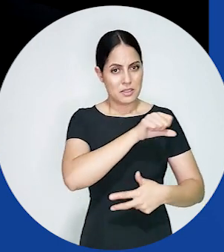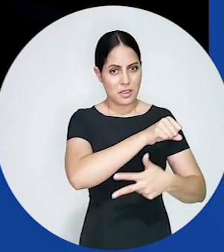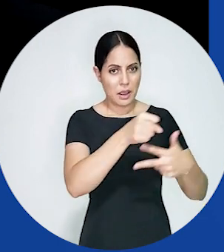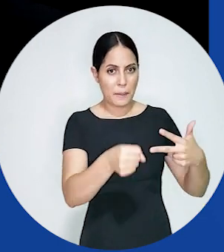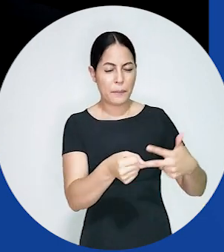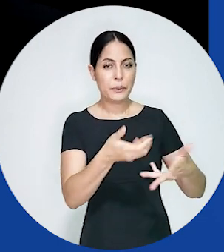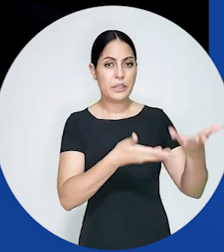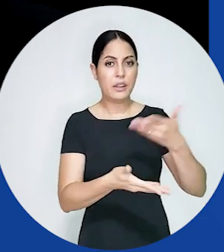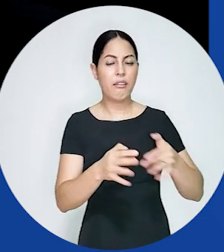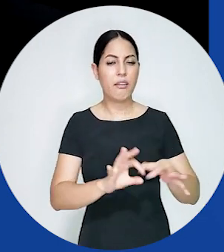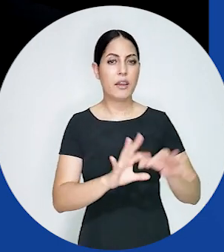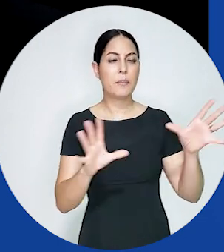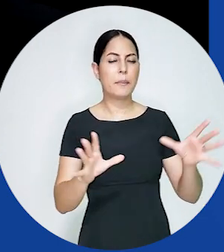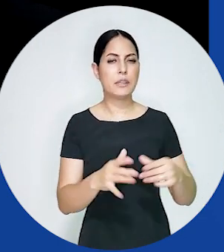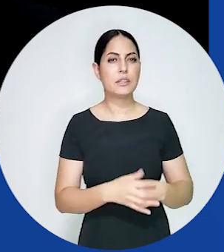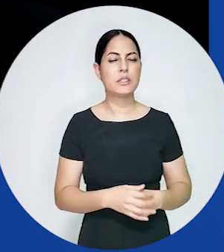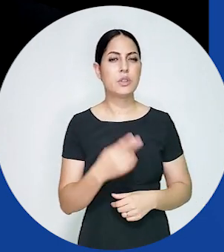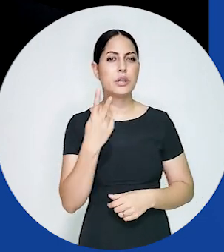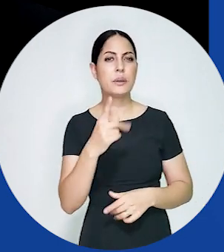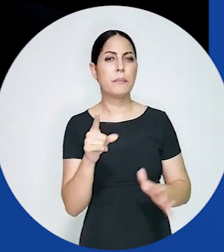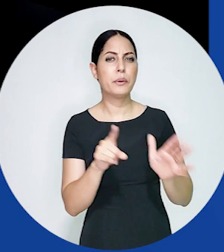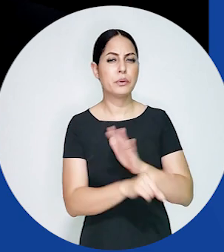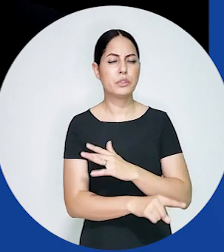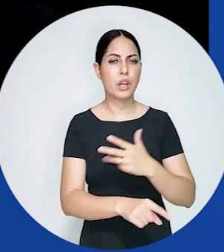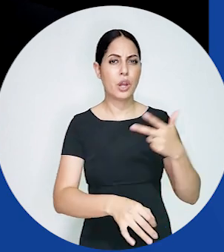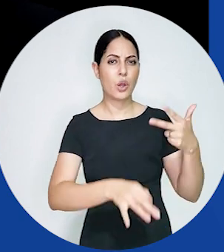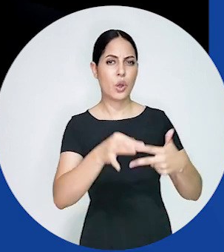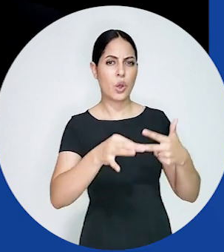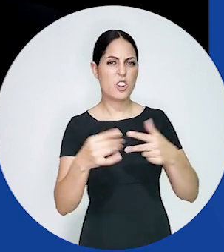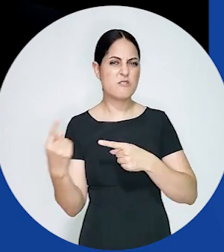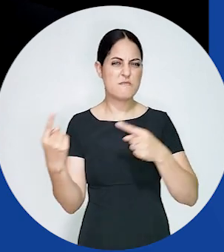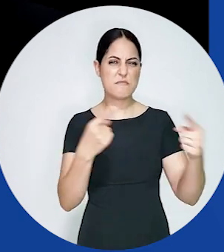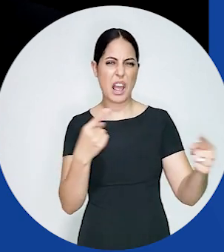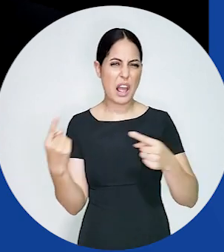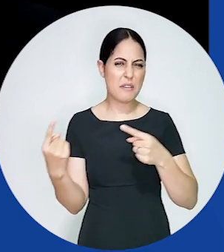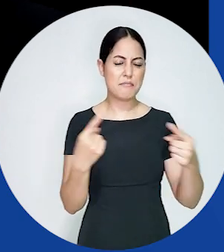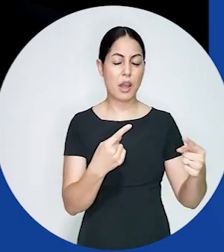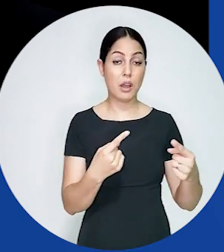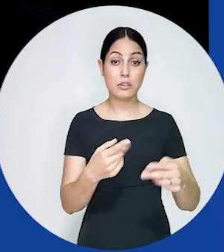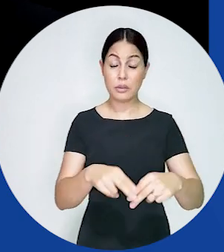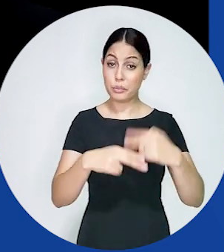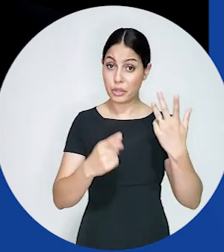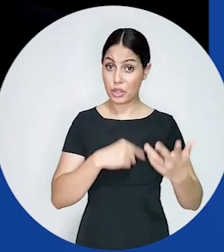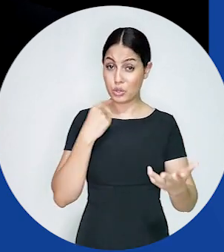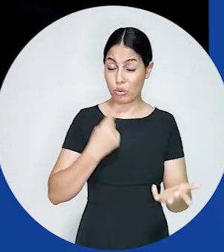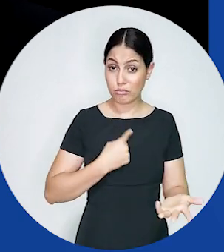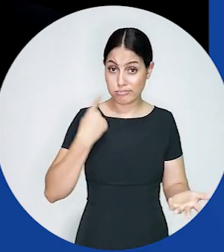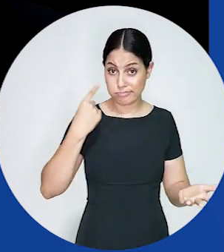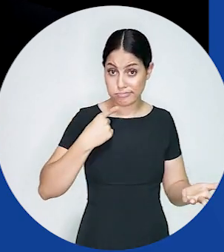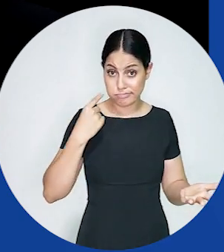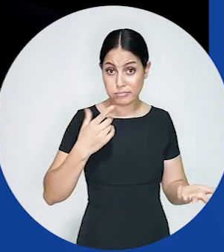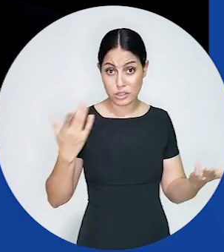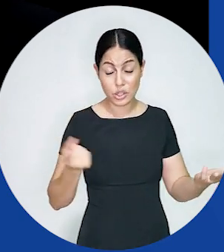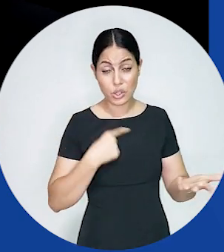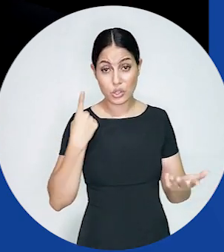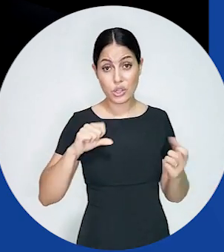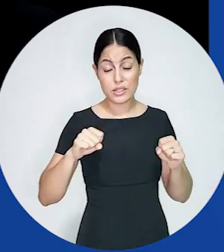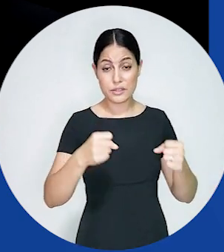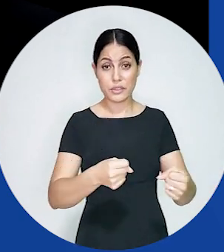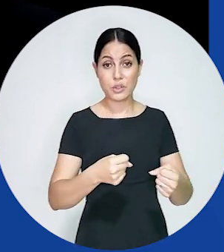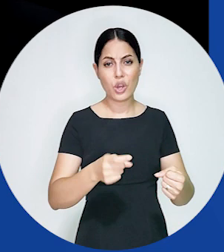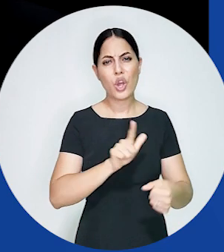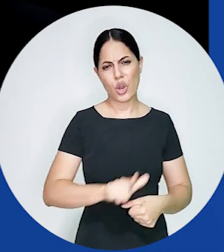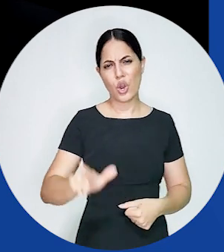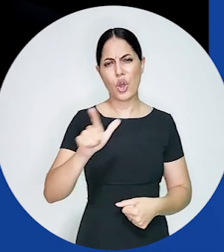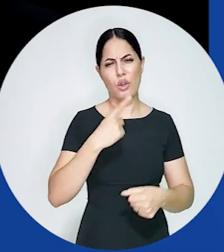a independência, a harmonia entre os poderes. Como o senhor vê os ataques ao Poder Judiciário? Eu digo, nós, advogados, somos defensores,